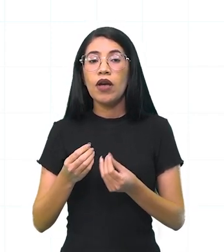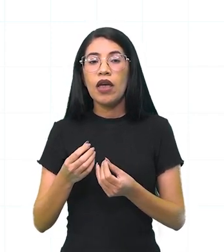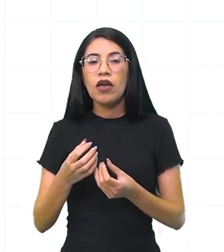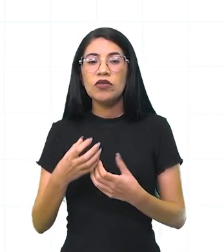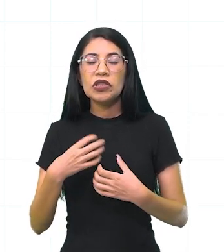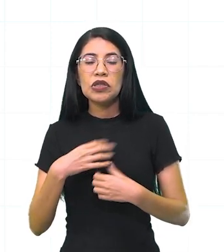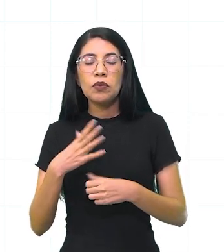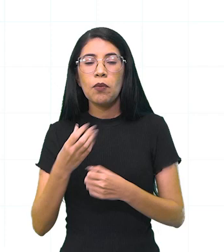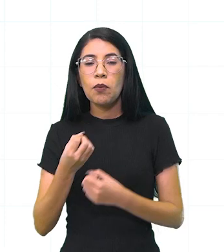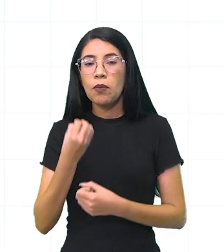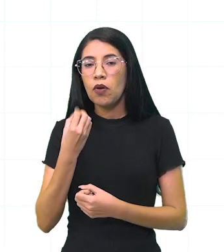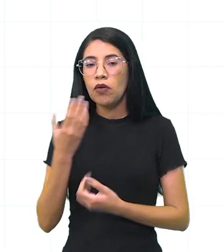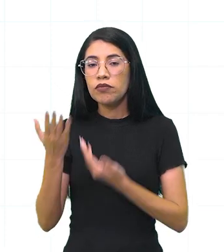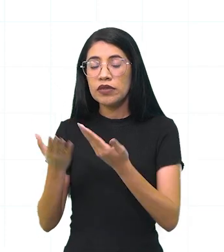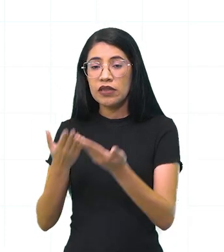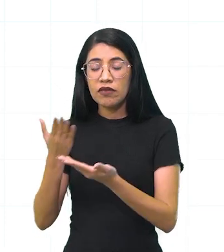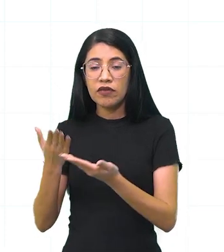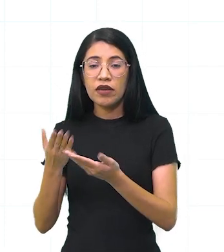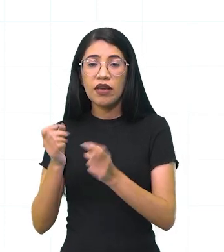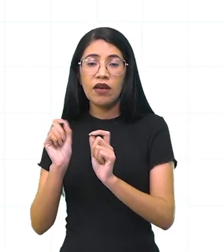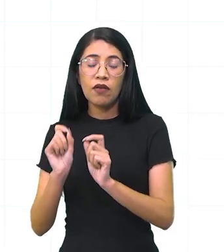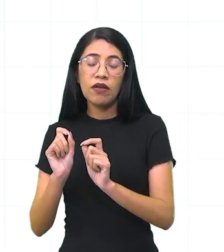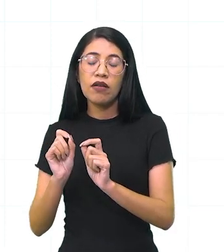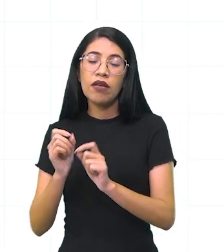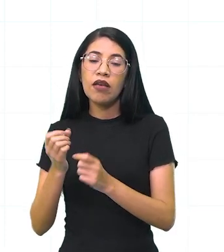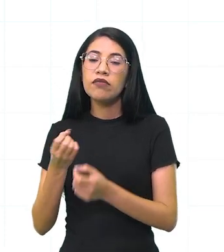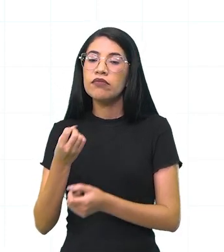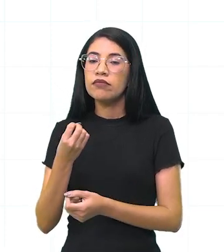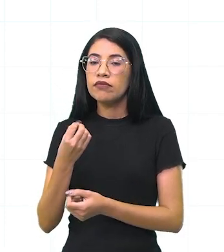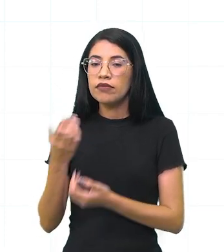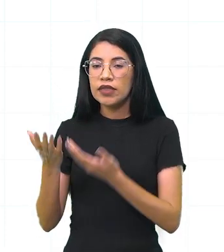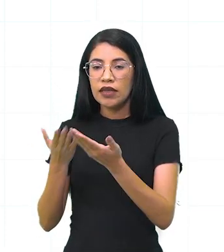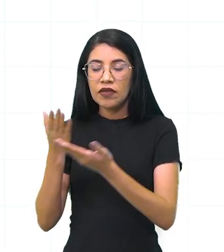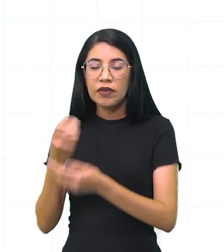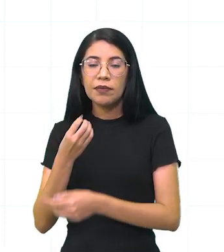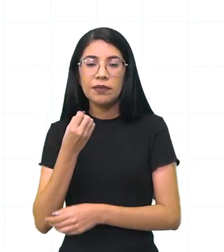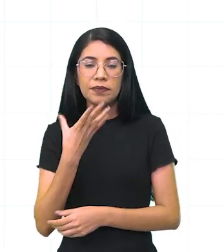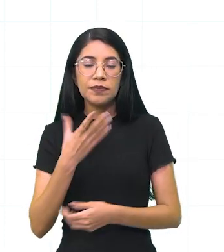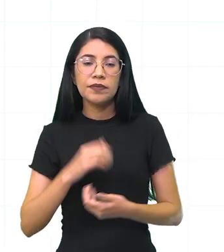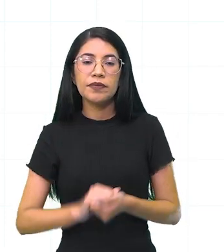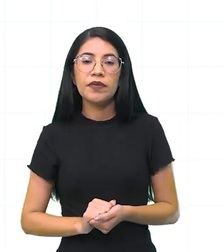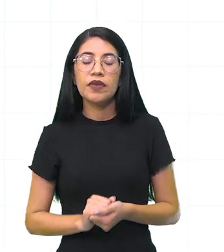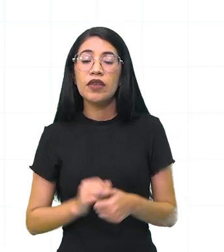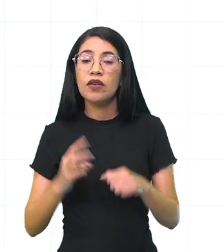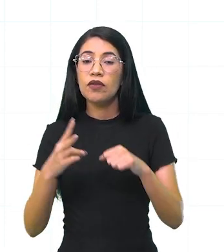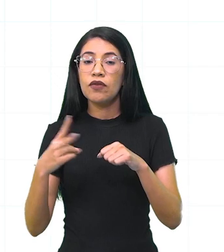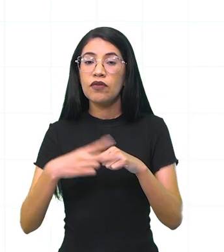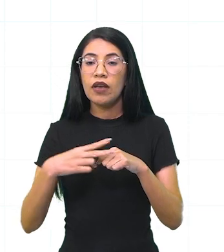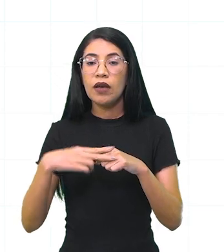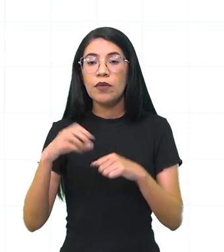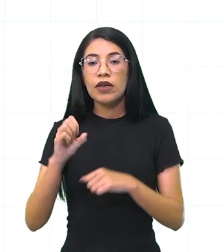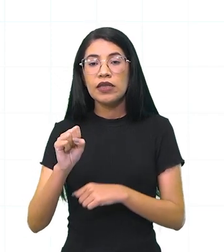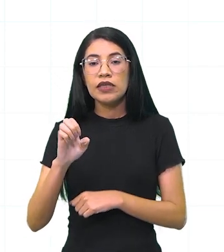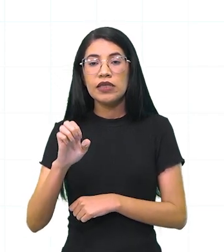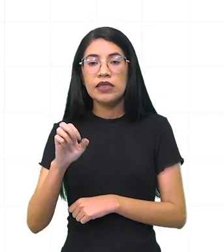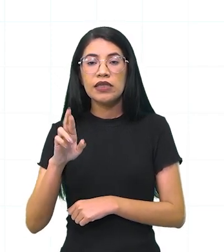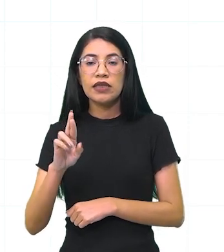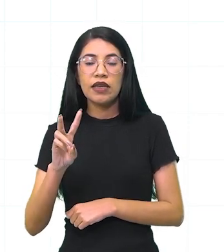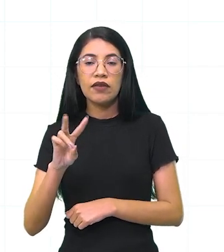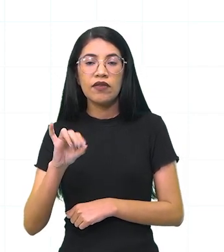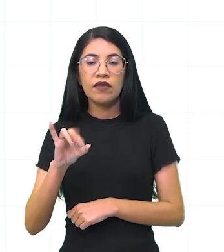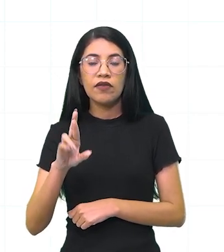bem servido é servir bem. O verbo servir, achamos. Qual é a palavra que está reforçando